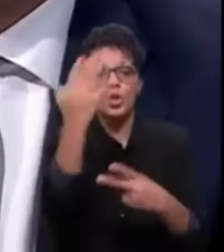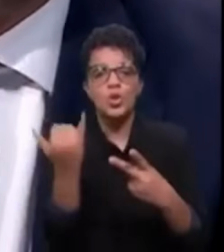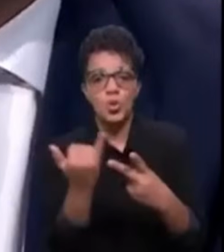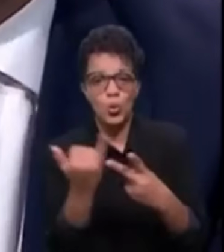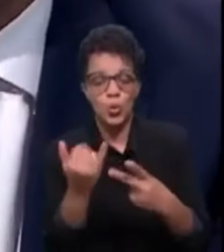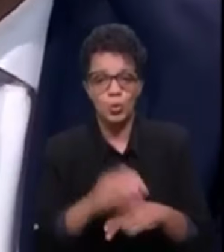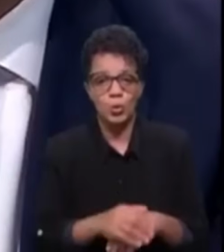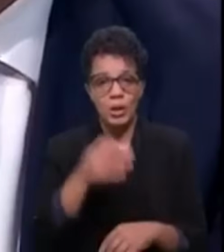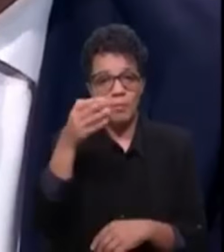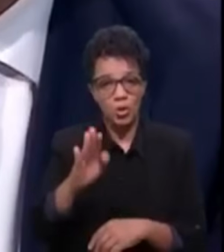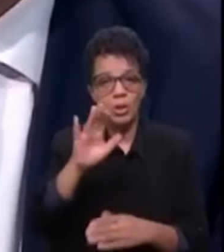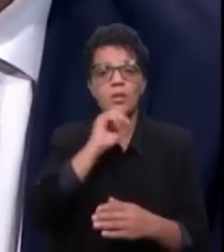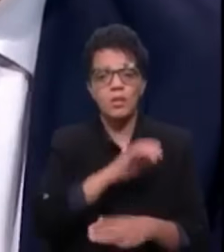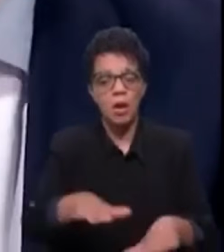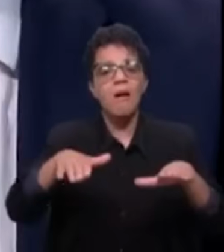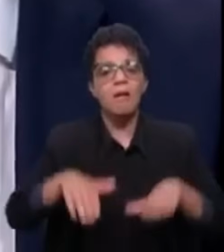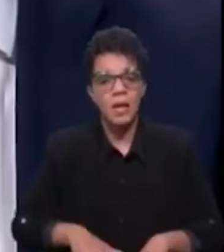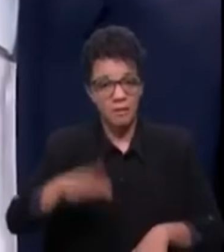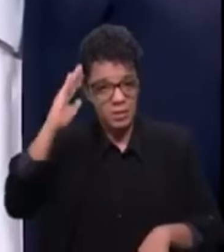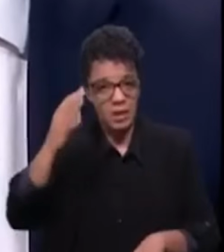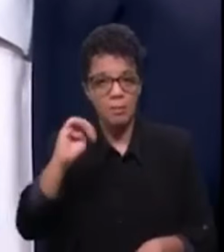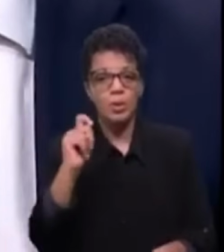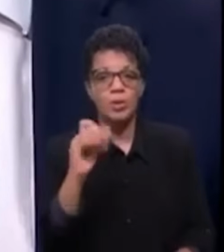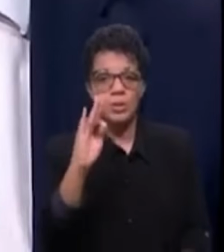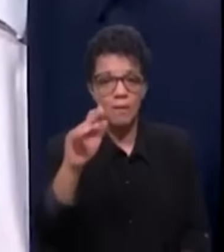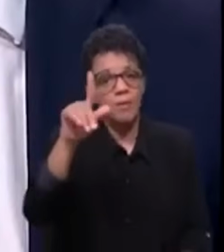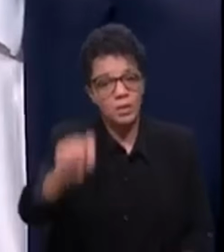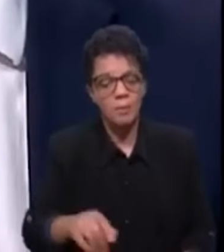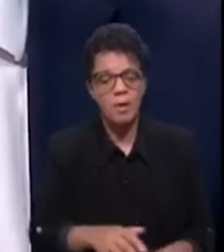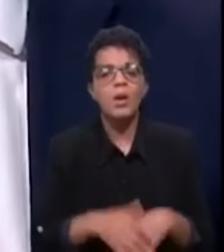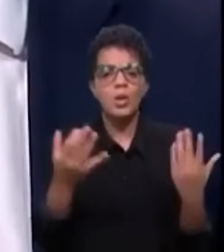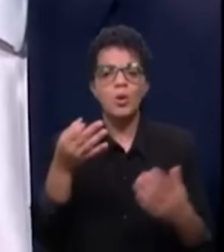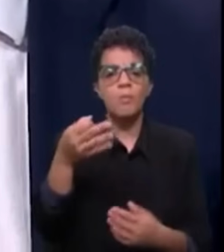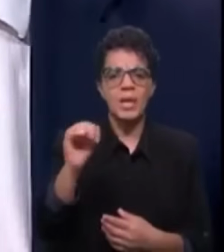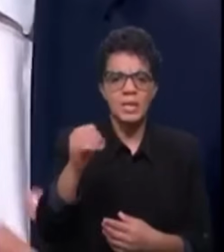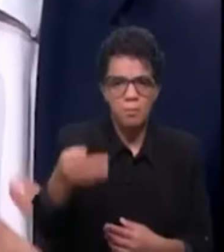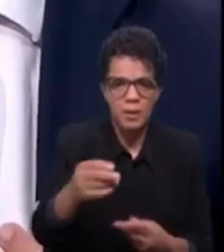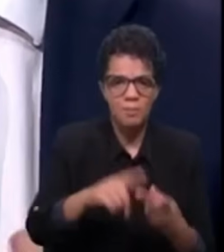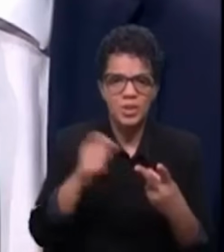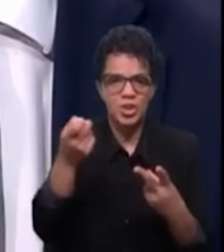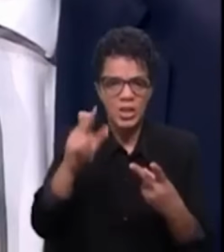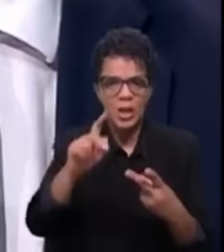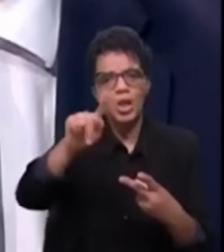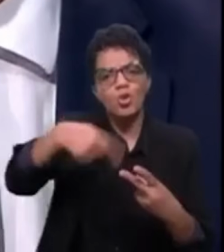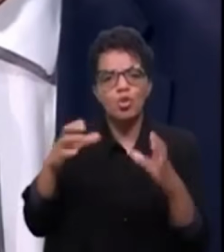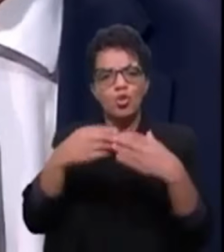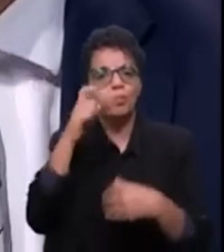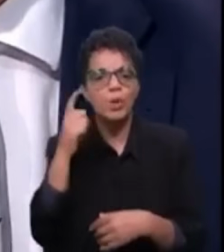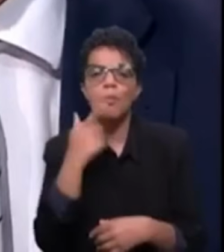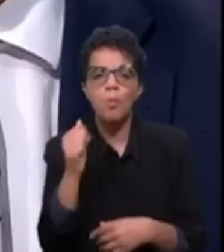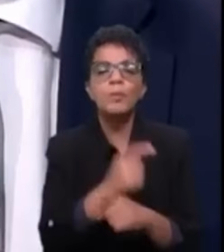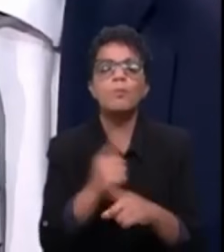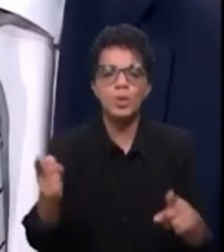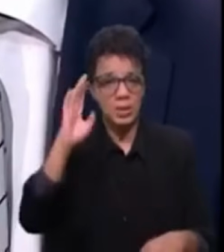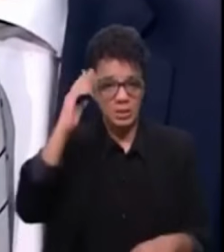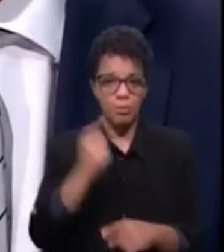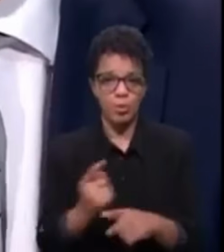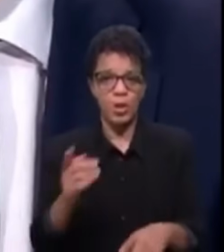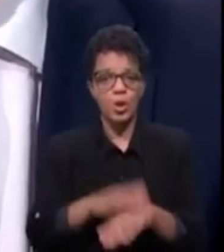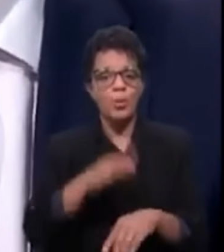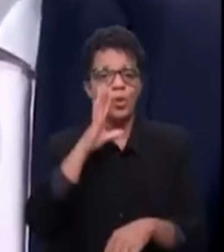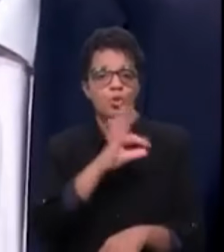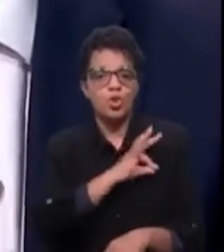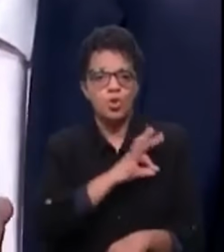Como sabe a PJ pode fazer greva o CEF também então porque é que a PSP a GNR e outras forças de segurança não podem Sabe porquê os senhores